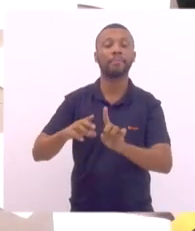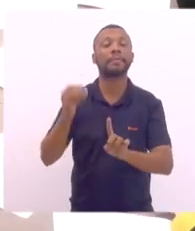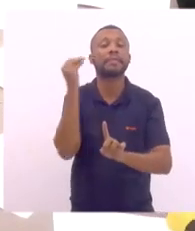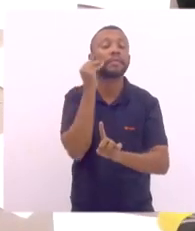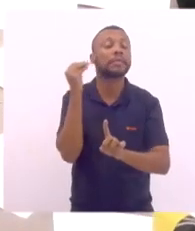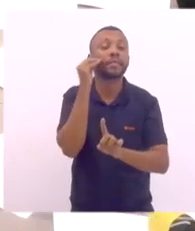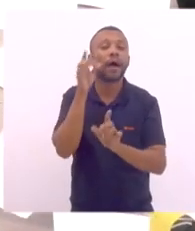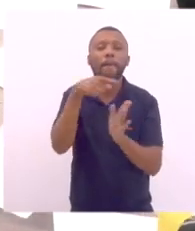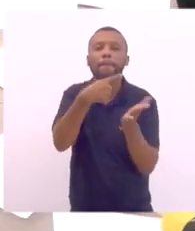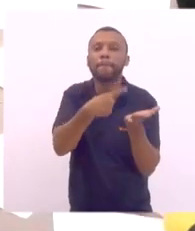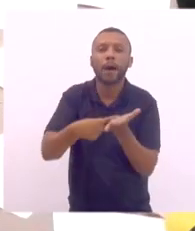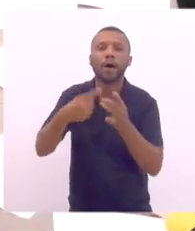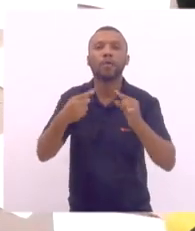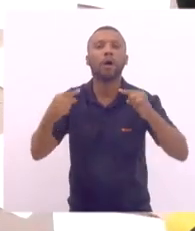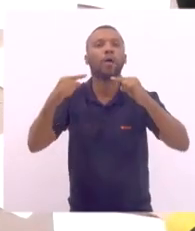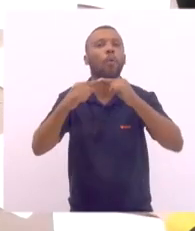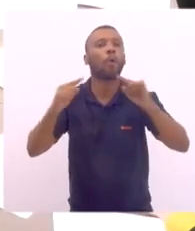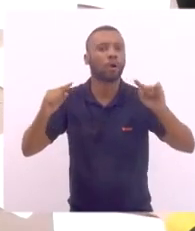acordo, está bem encaminhado.